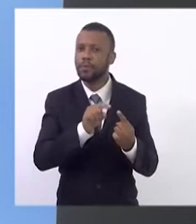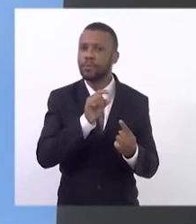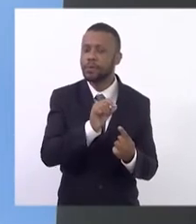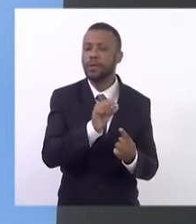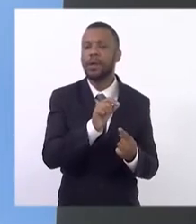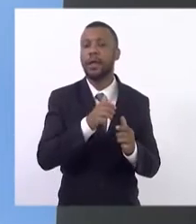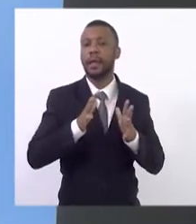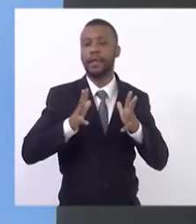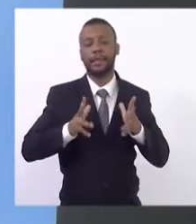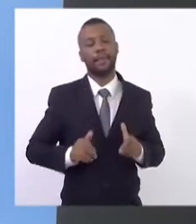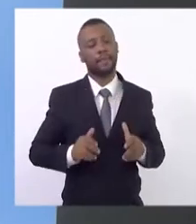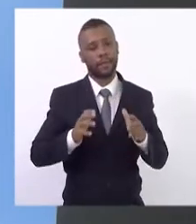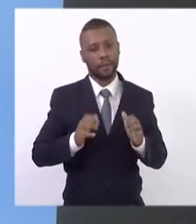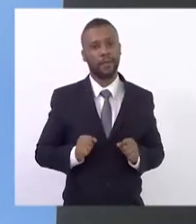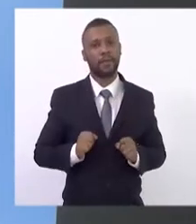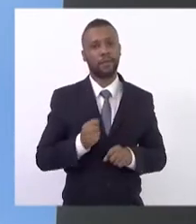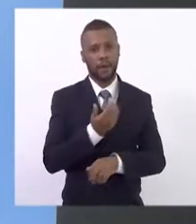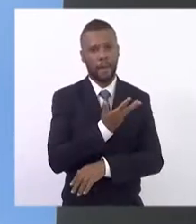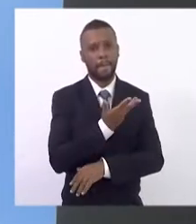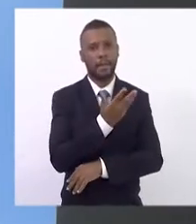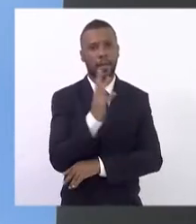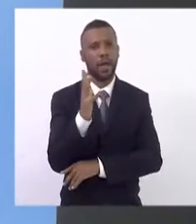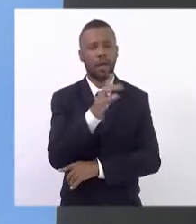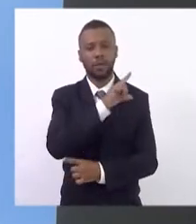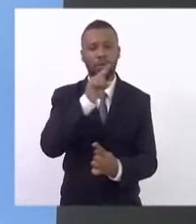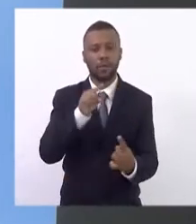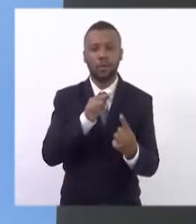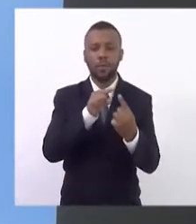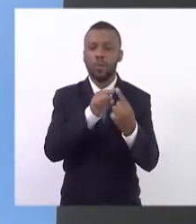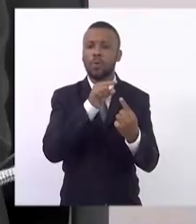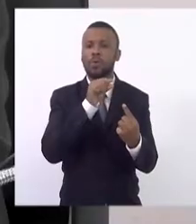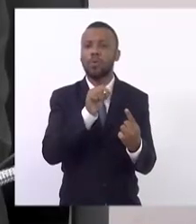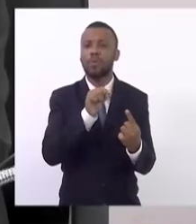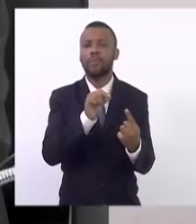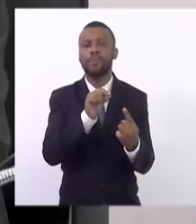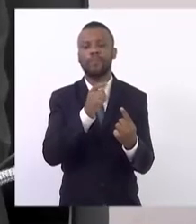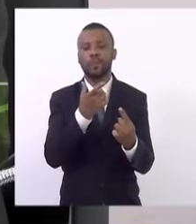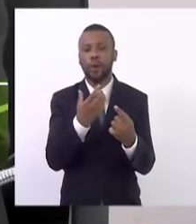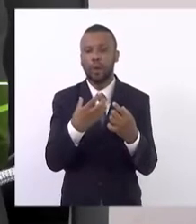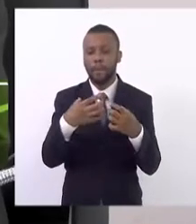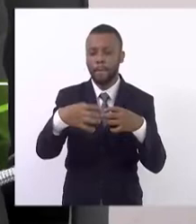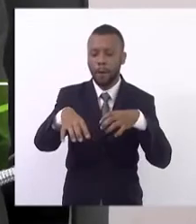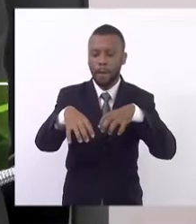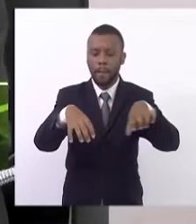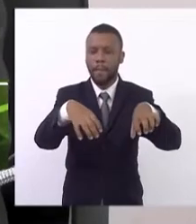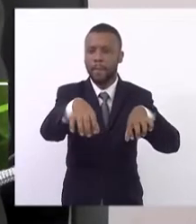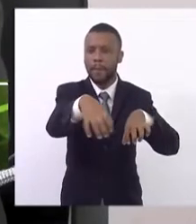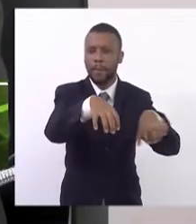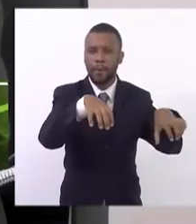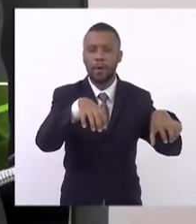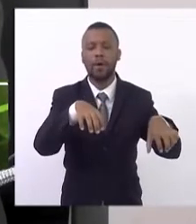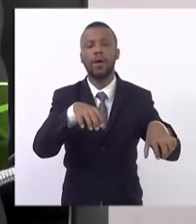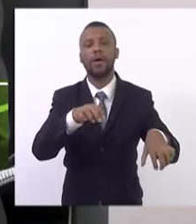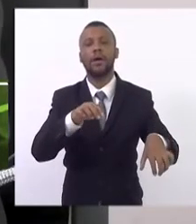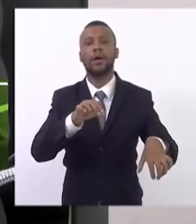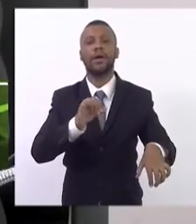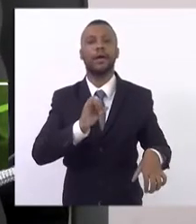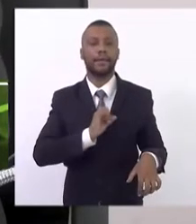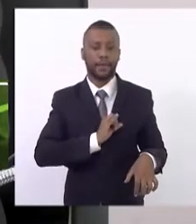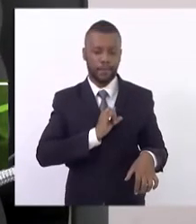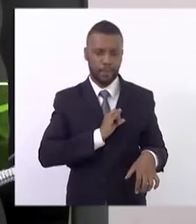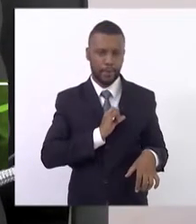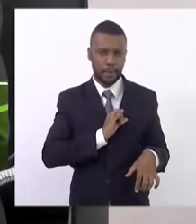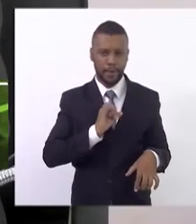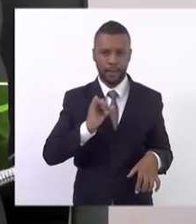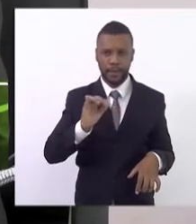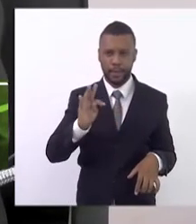também, visando o complexo de Itaboraí. Sim. Esse sistema de